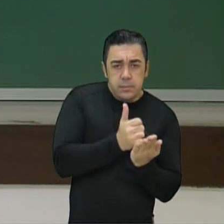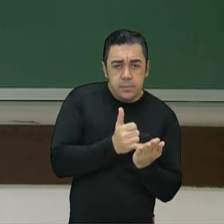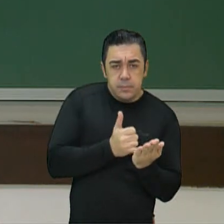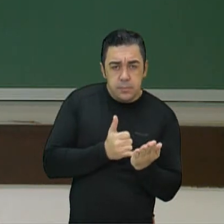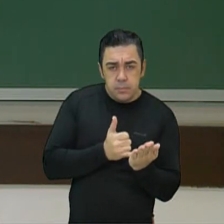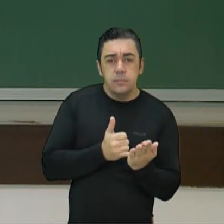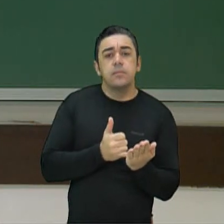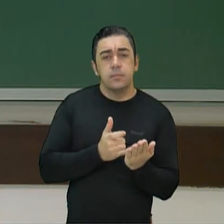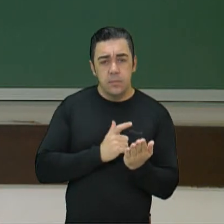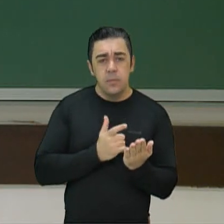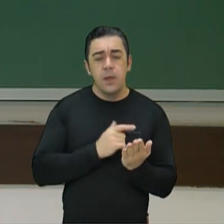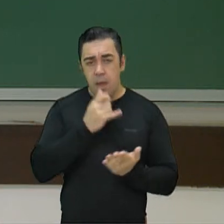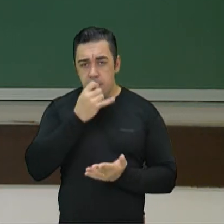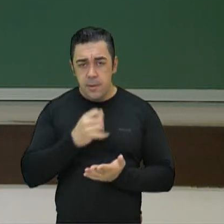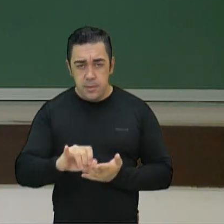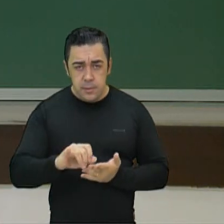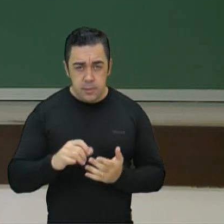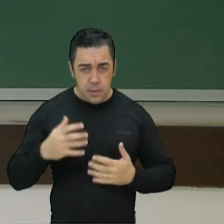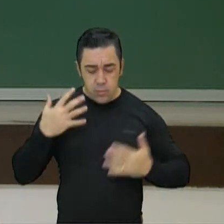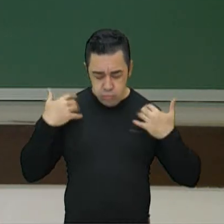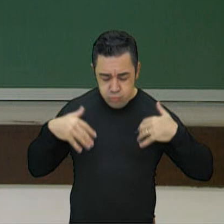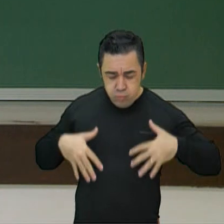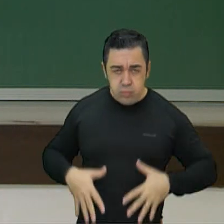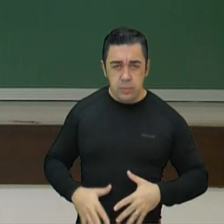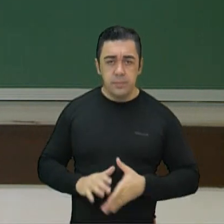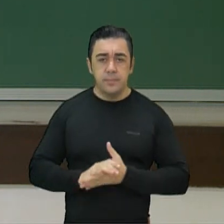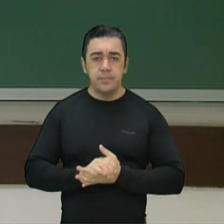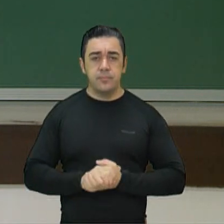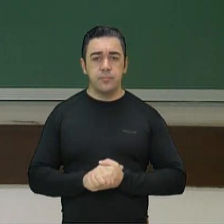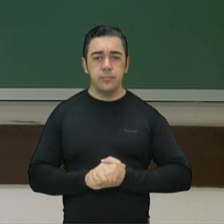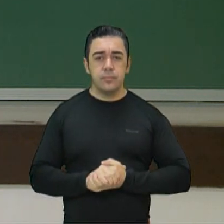o movimento de correntes elétricas.